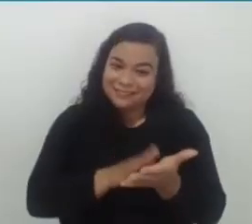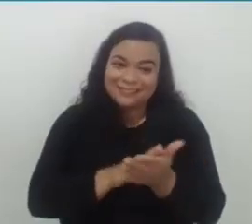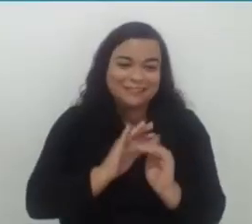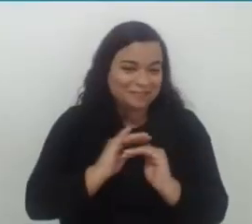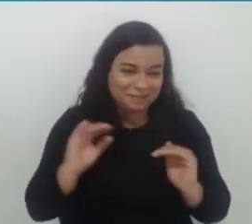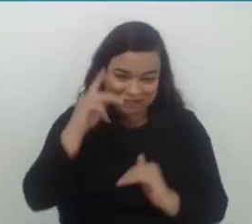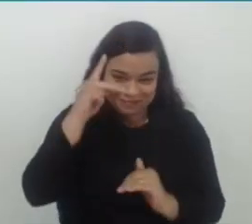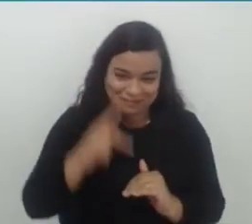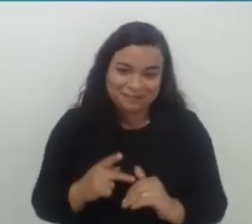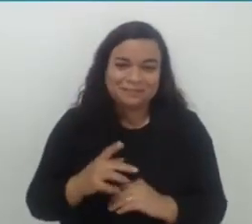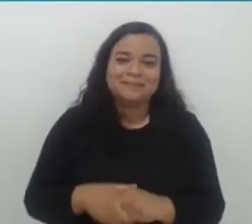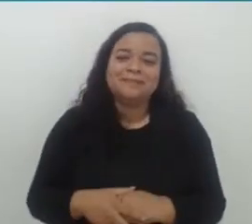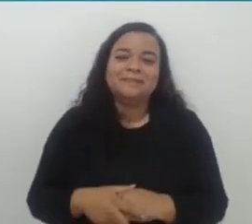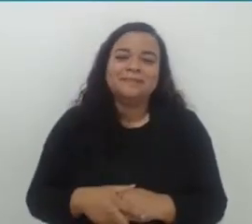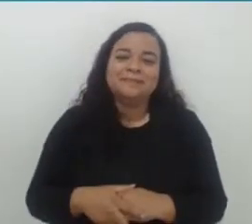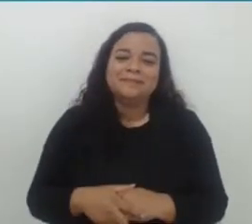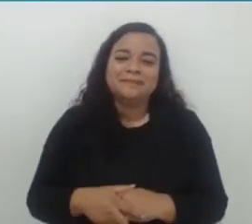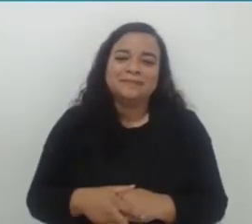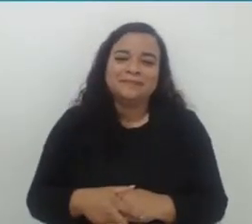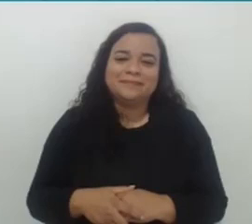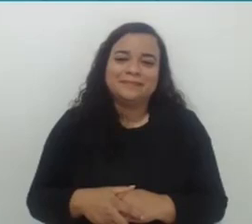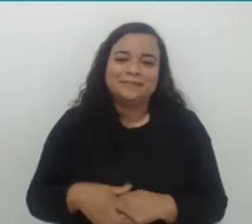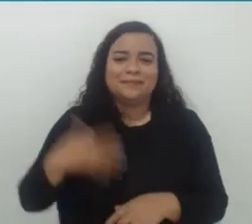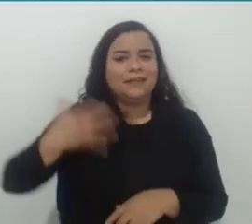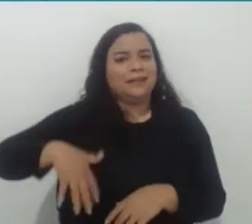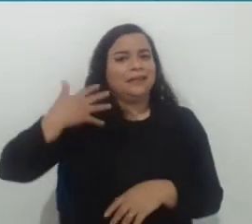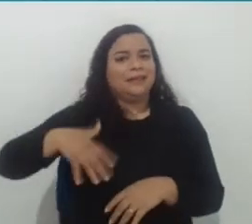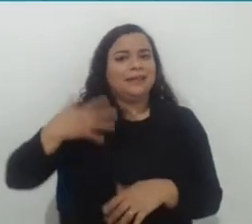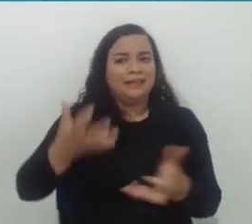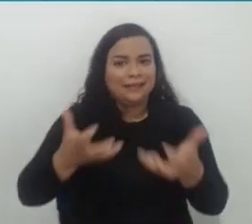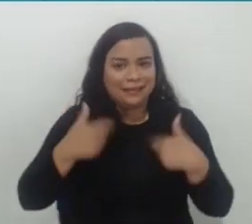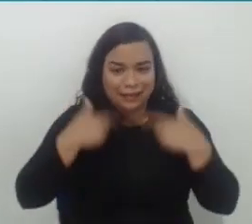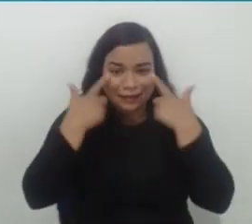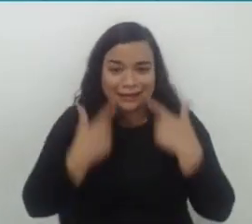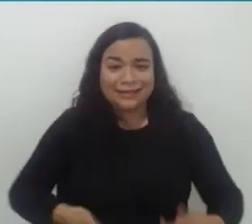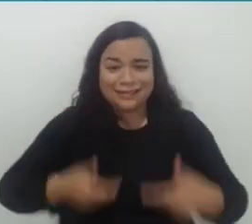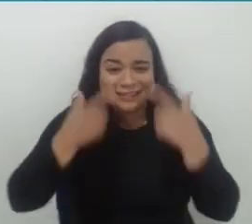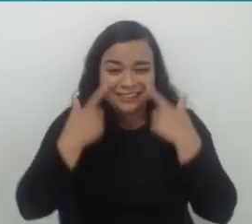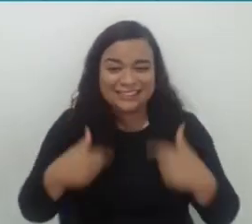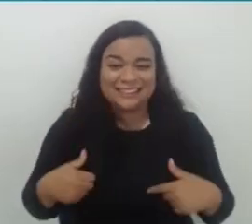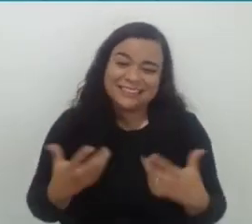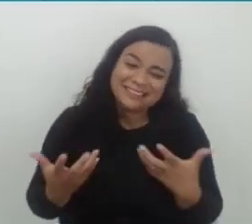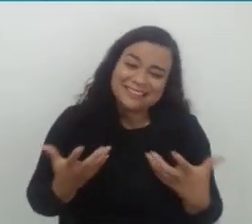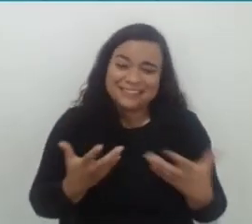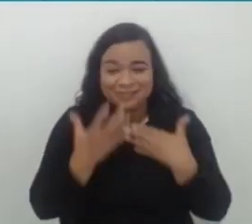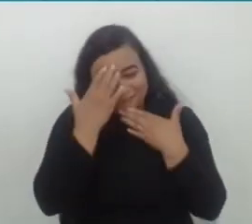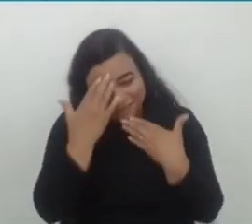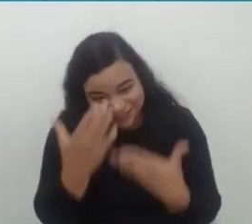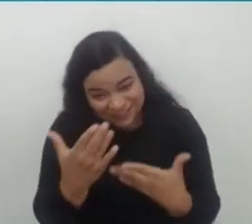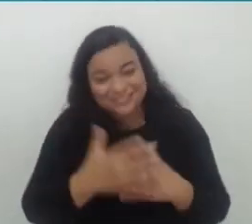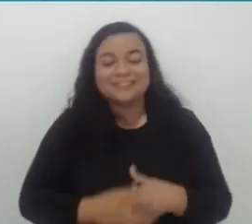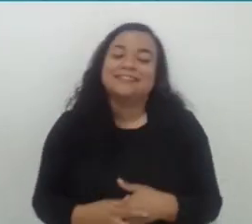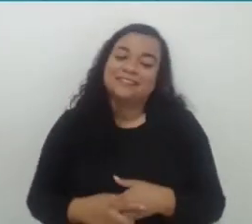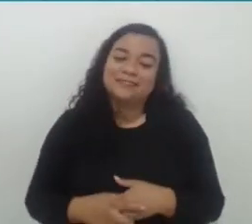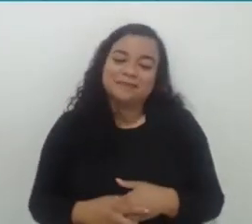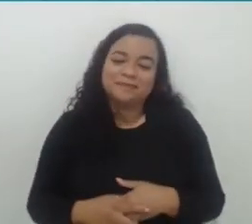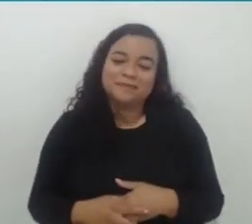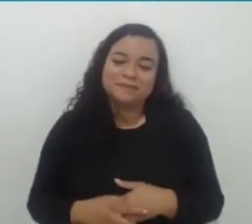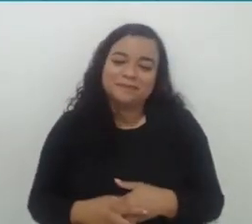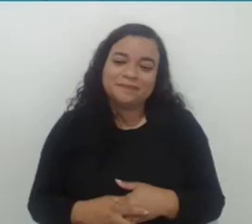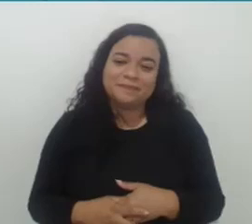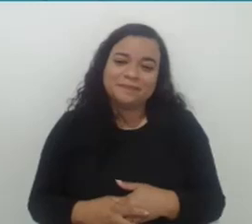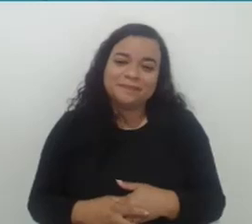presidente. Ave Maria, vai que me deixar chorar, é isso, é? Obrigada aí pelo esse elogio